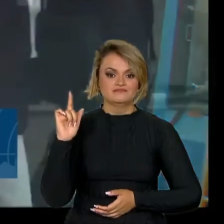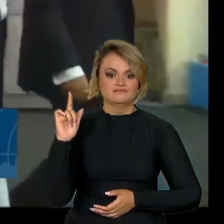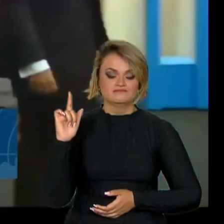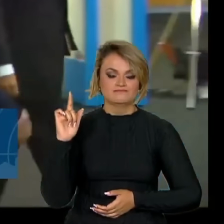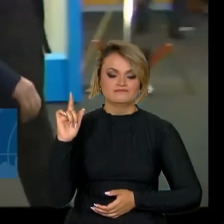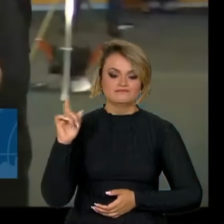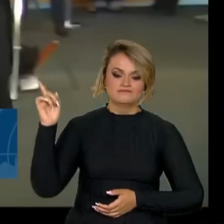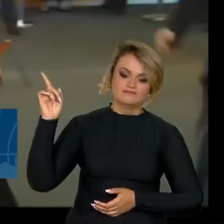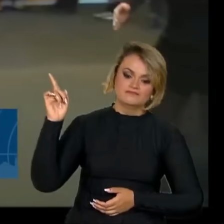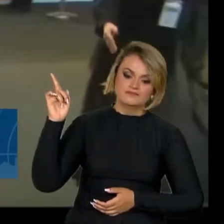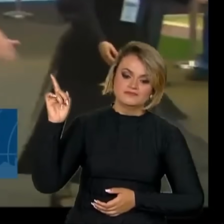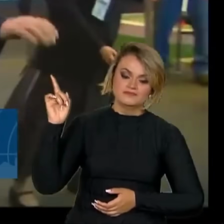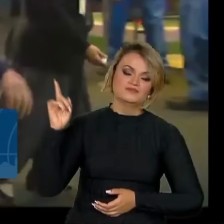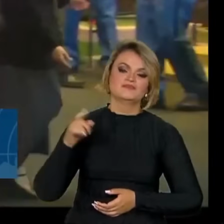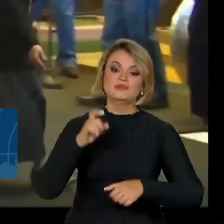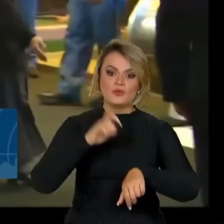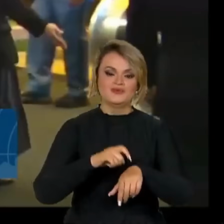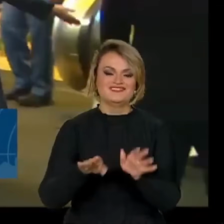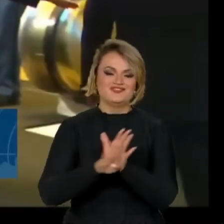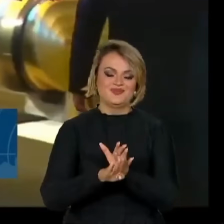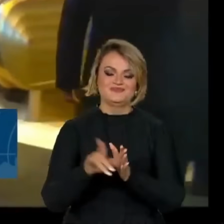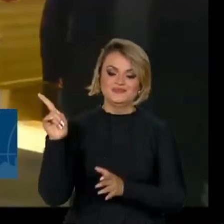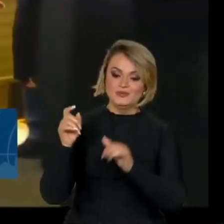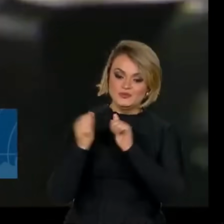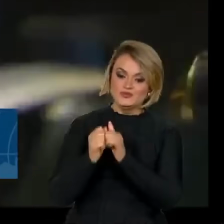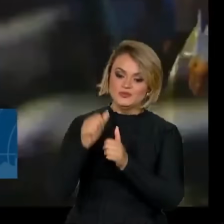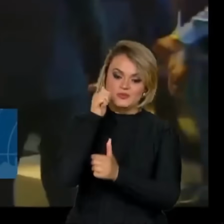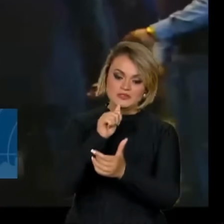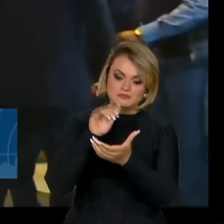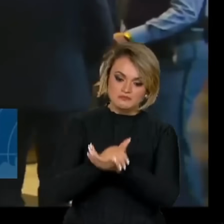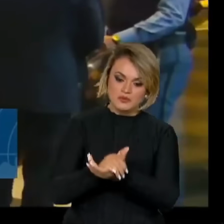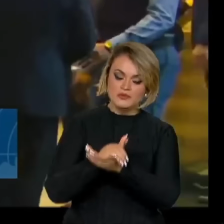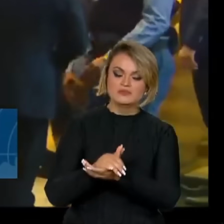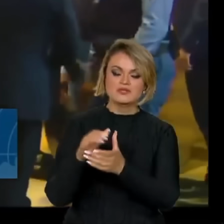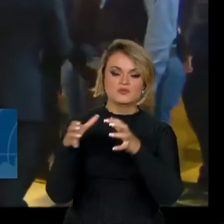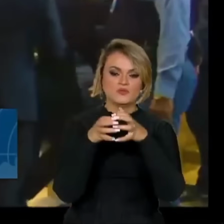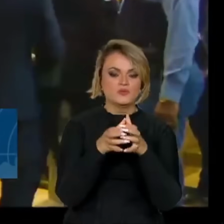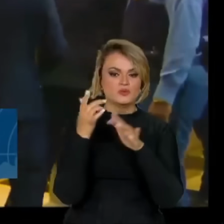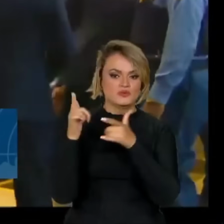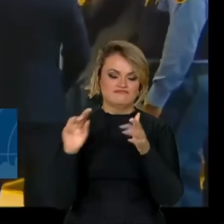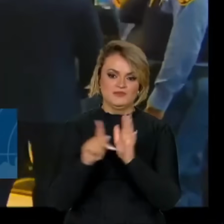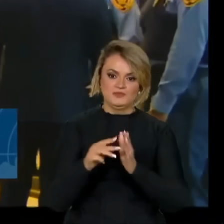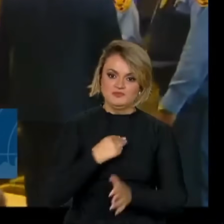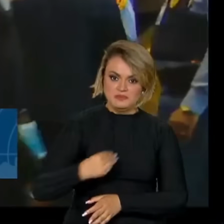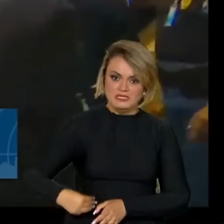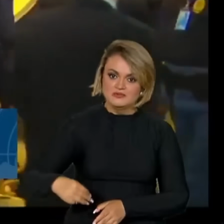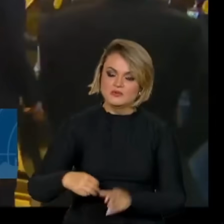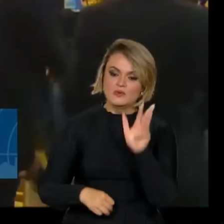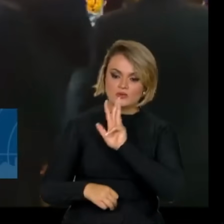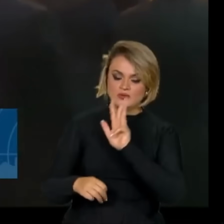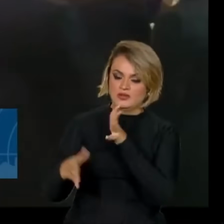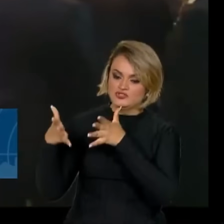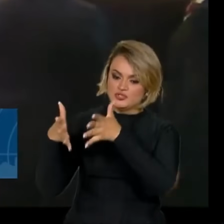internacionais dentro das Nações o que for decidido lá fora os políticos né como ele mesmo diz é por causa de interesses próprios eh